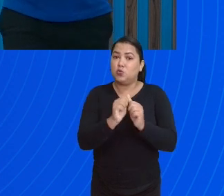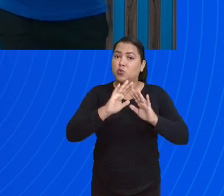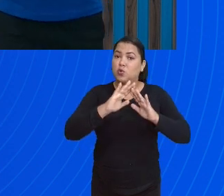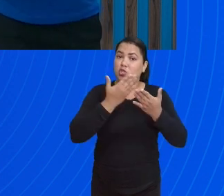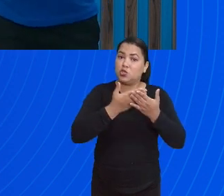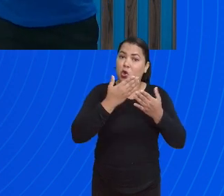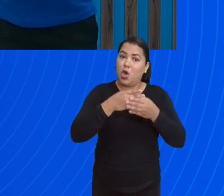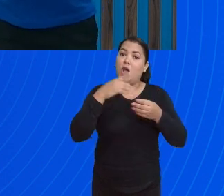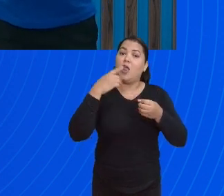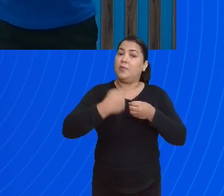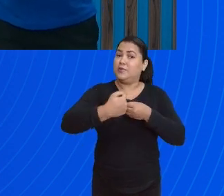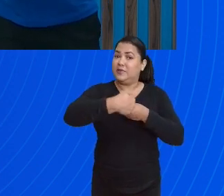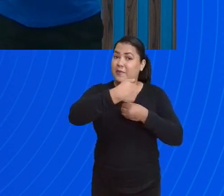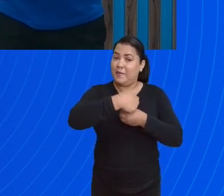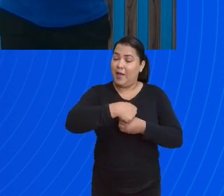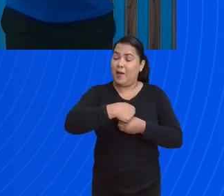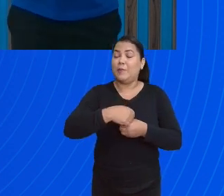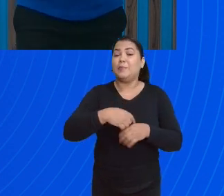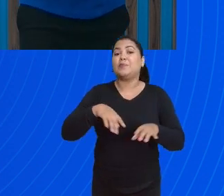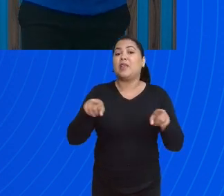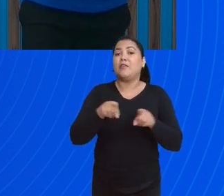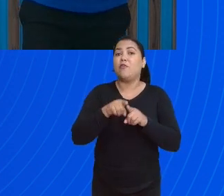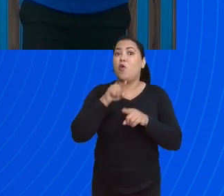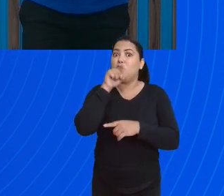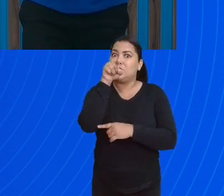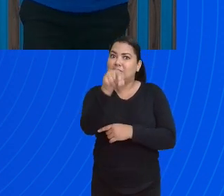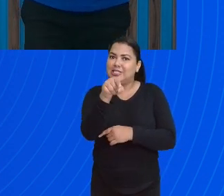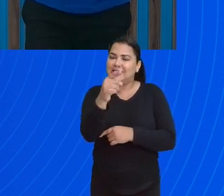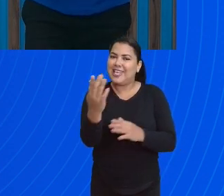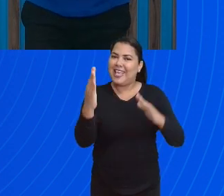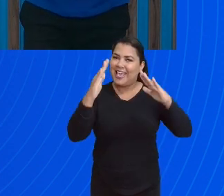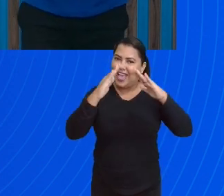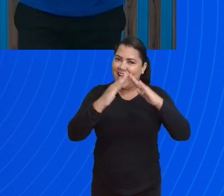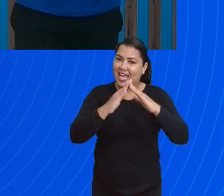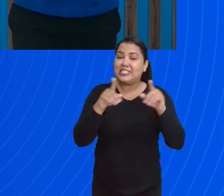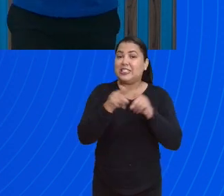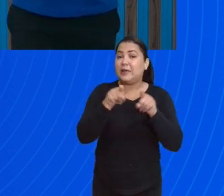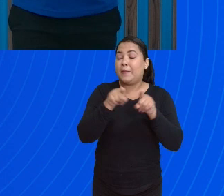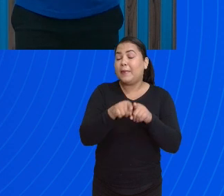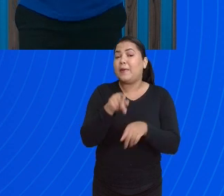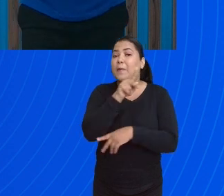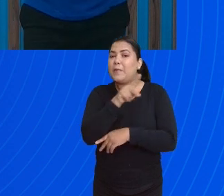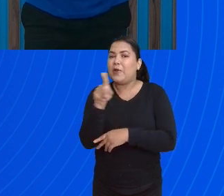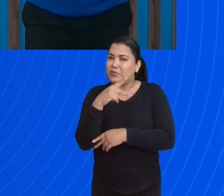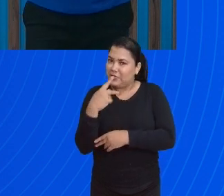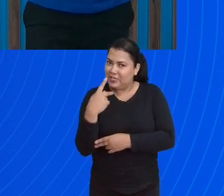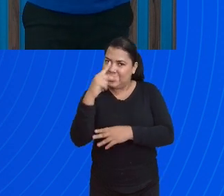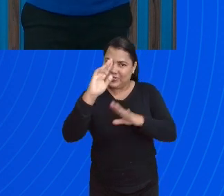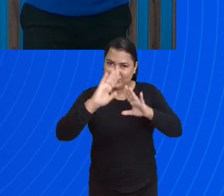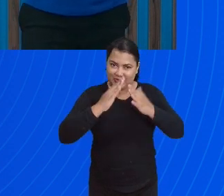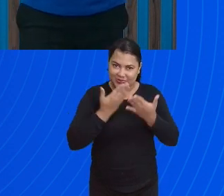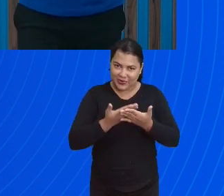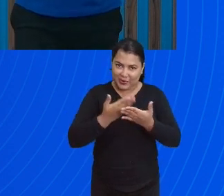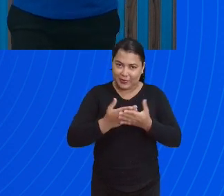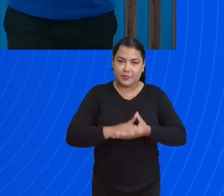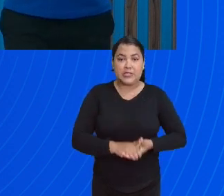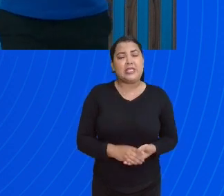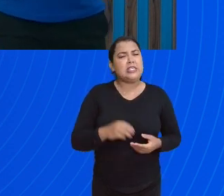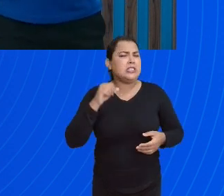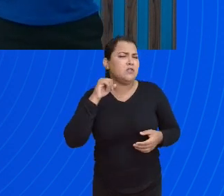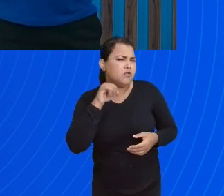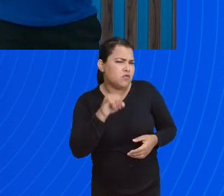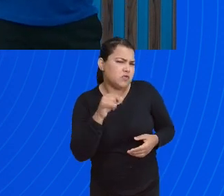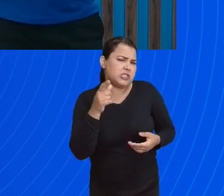Digitais, vocês aí na sua casa e o professor na sua escola. Então, se ficou com a dúvida